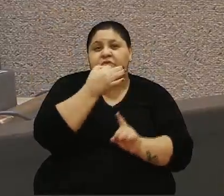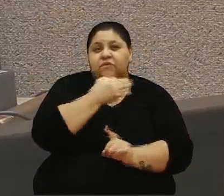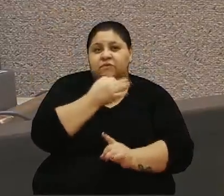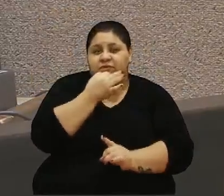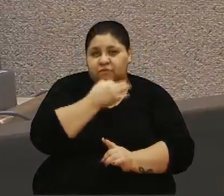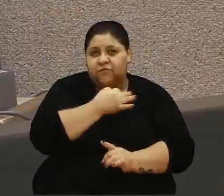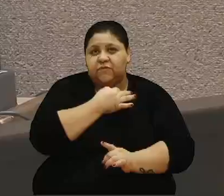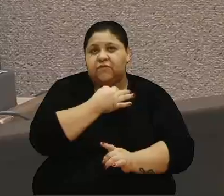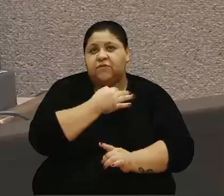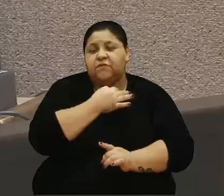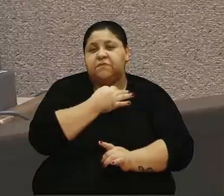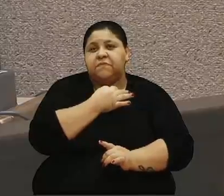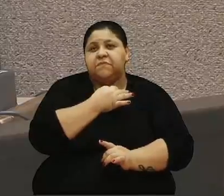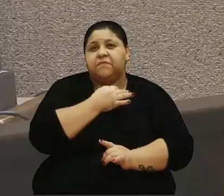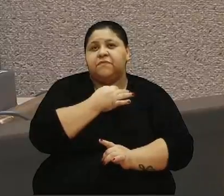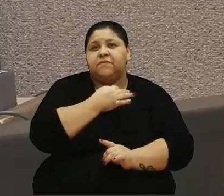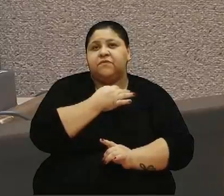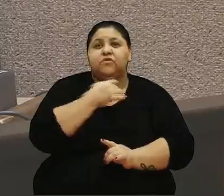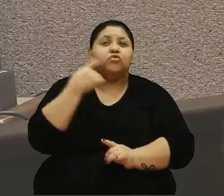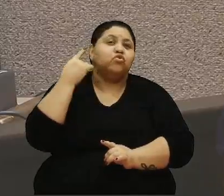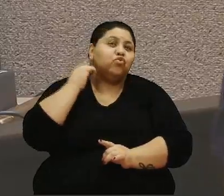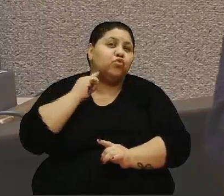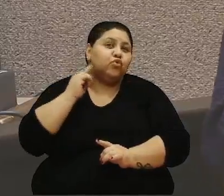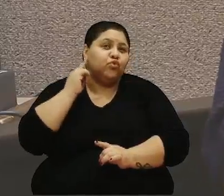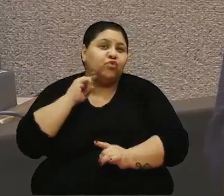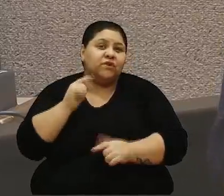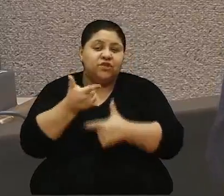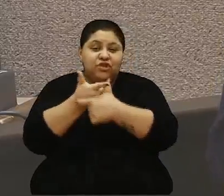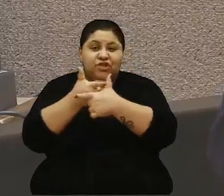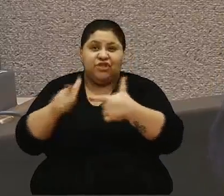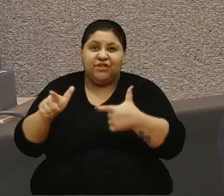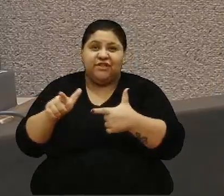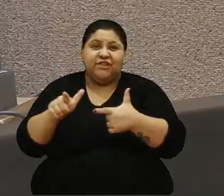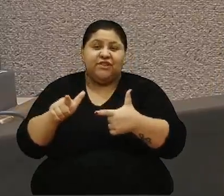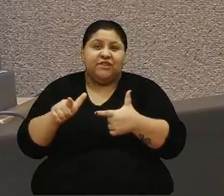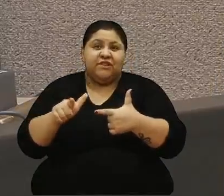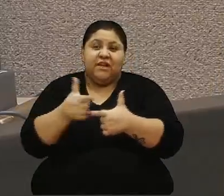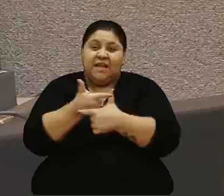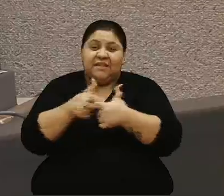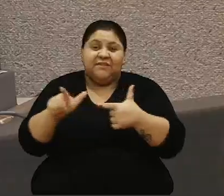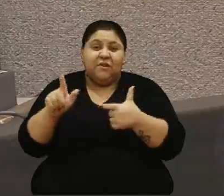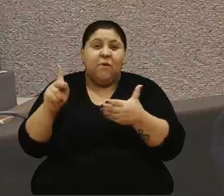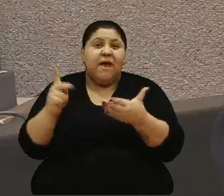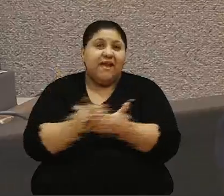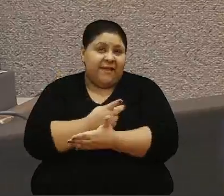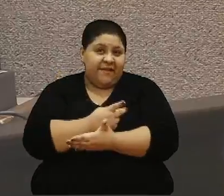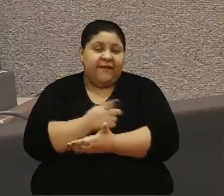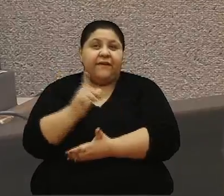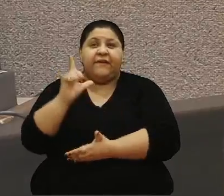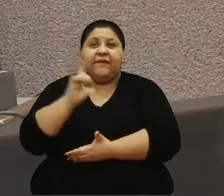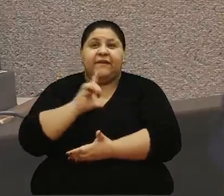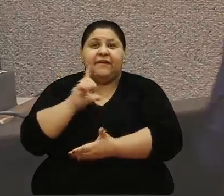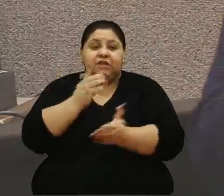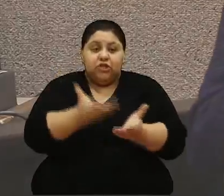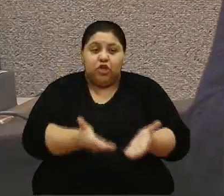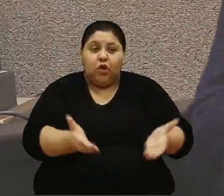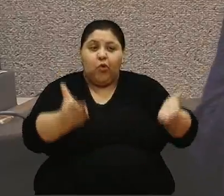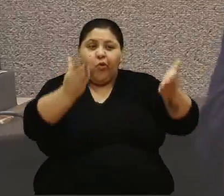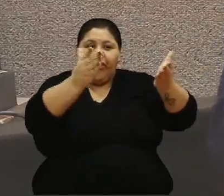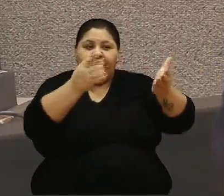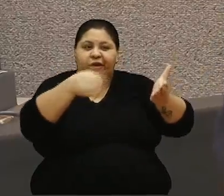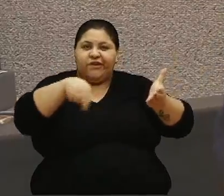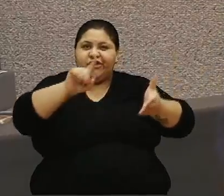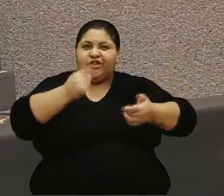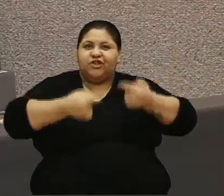Sul, a questão do lixo, né, a separação incorreta do lixo. A gente tem os containers que a gente